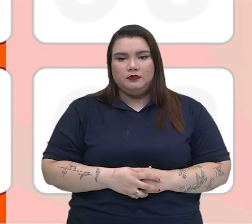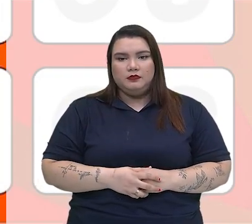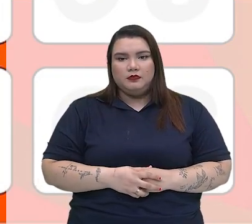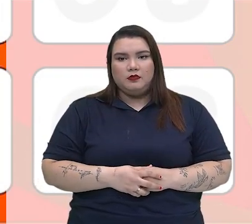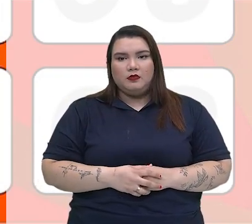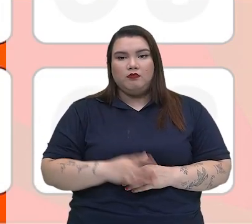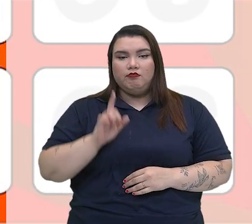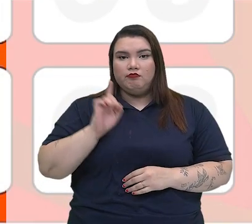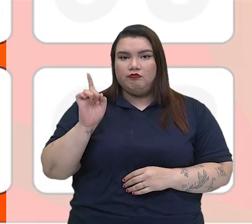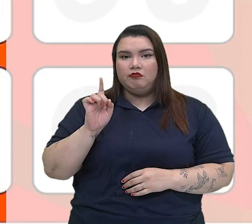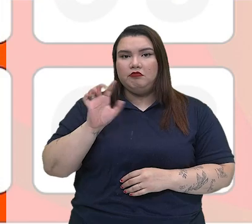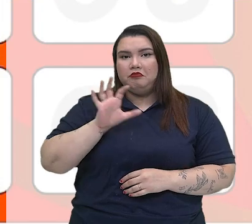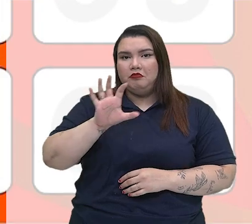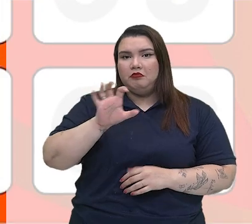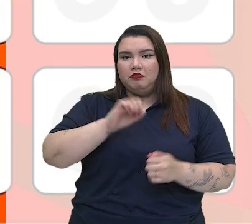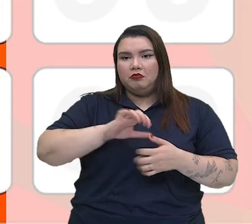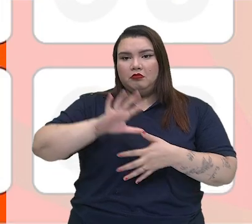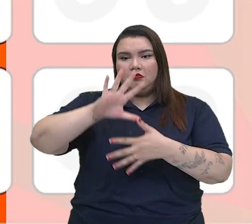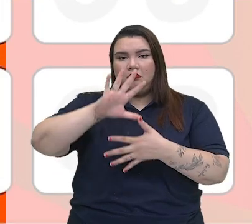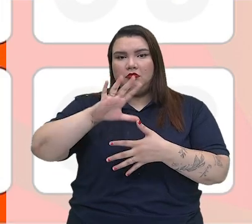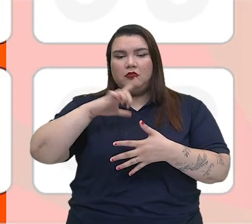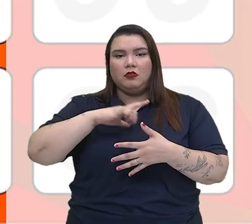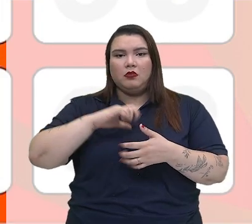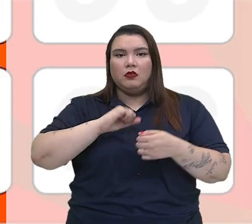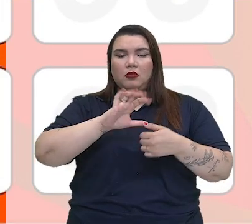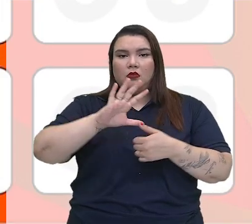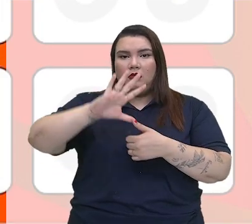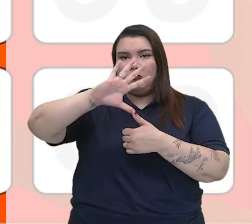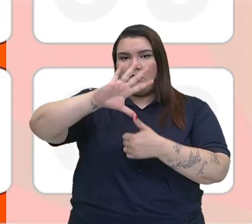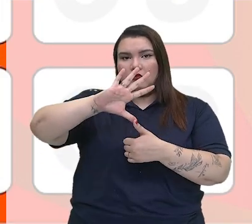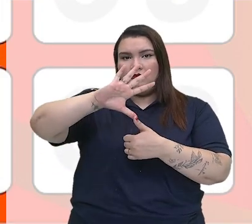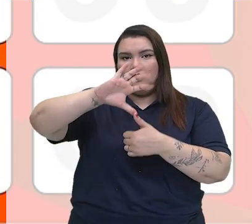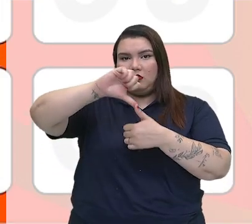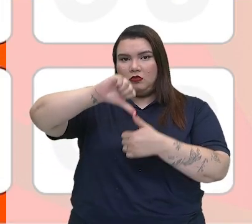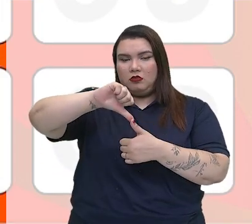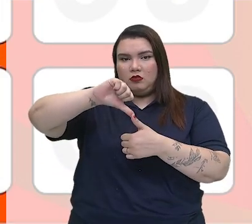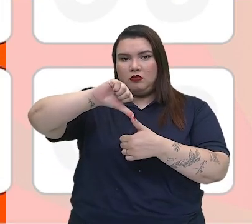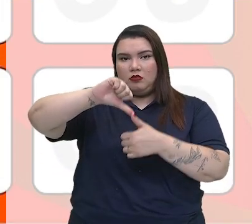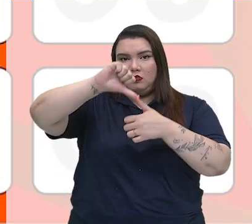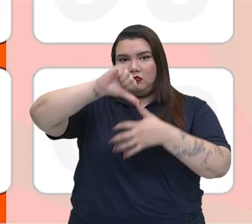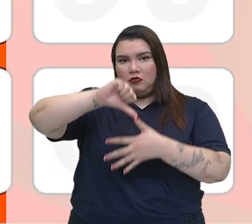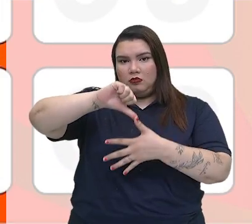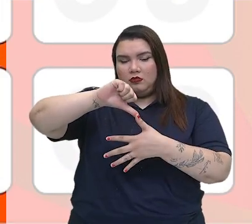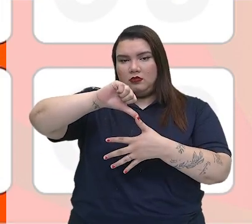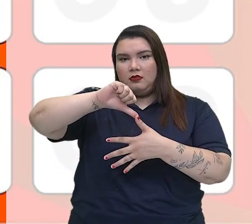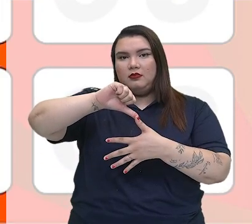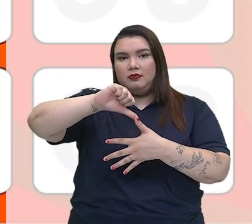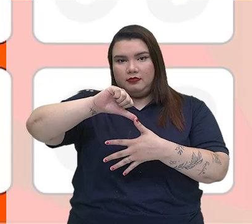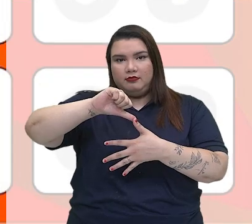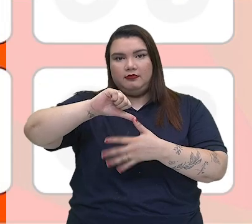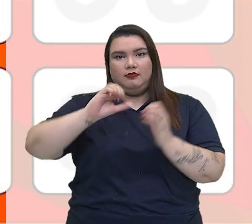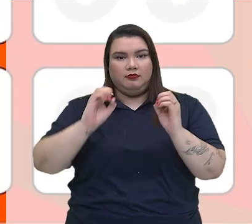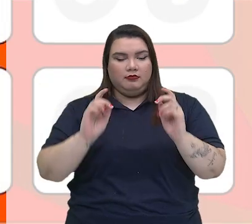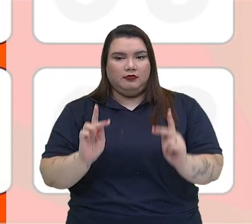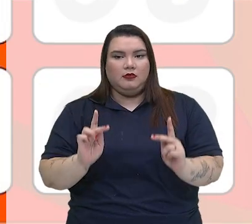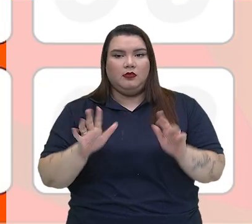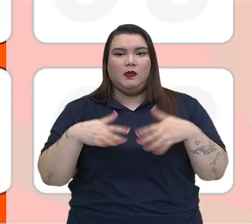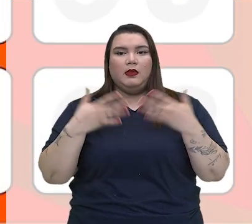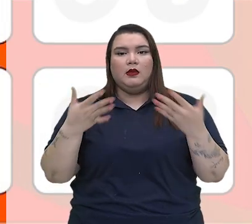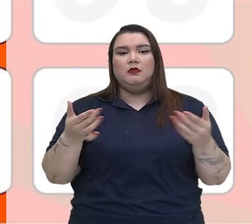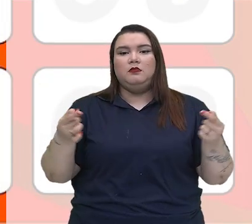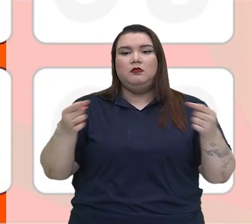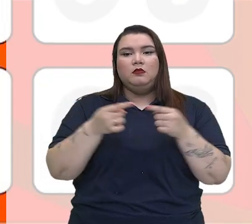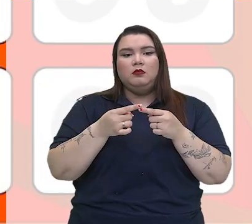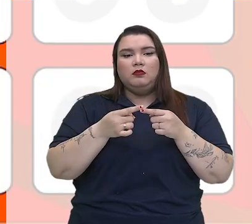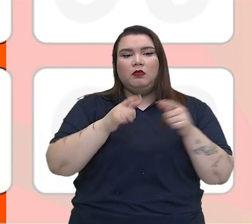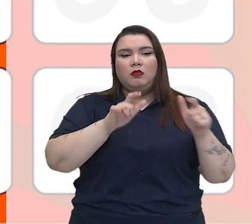O continente americano é dividido em América do Norte, América Central e América do Sul. Em qual